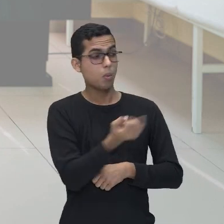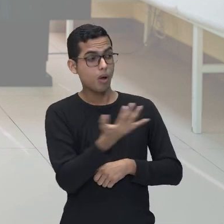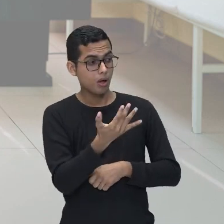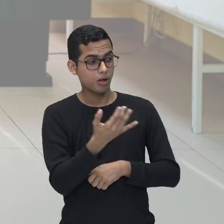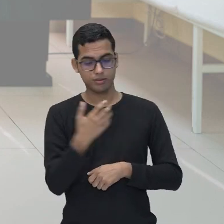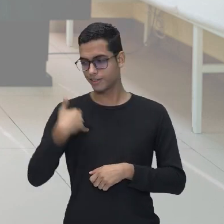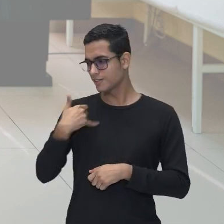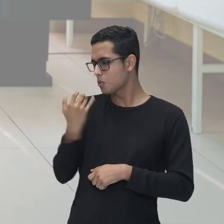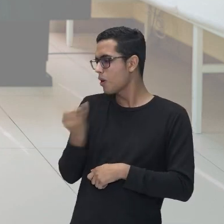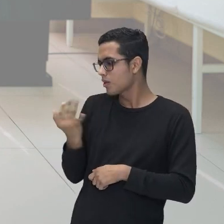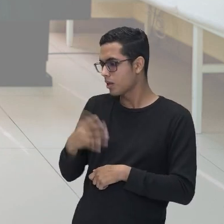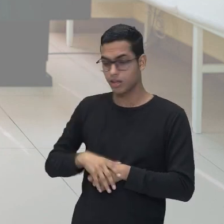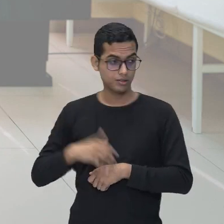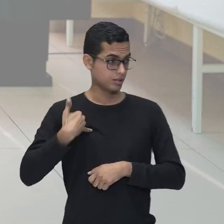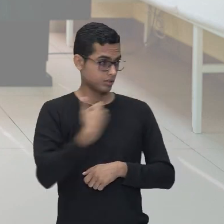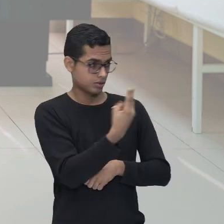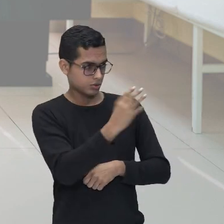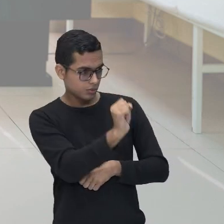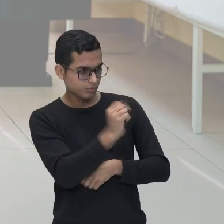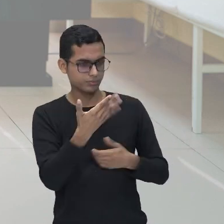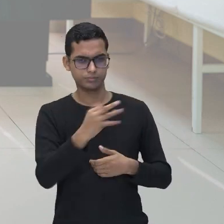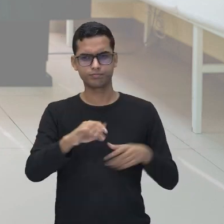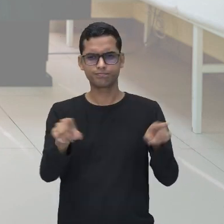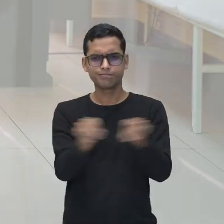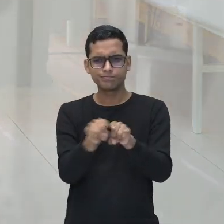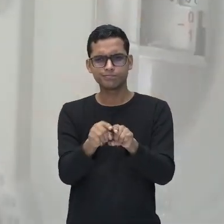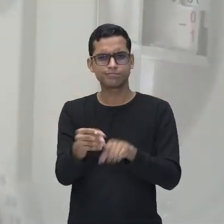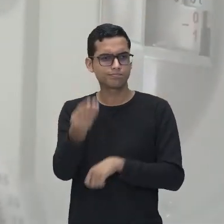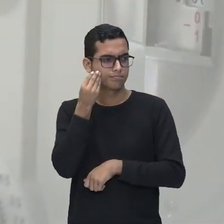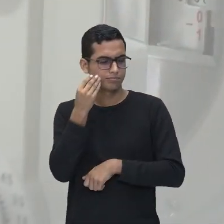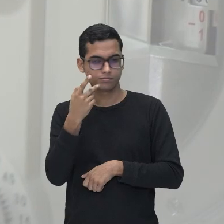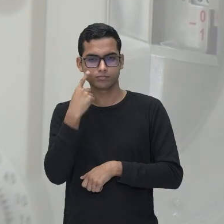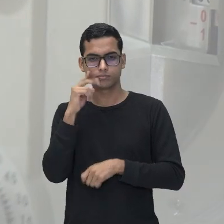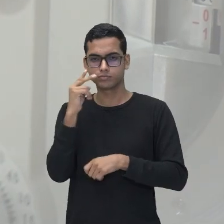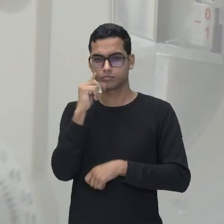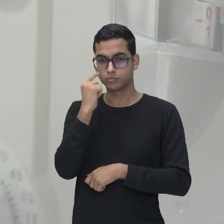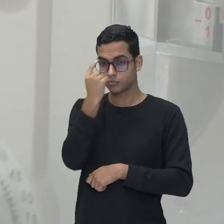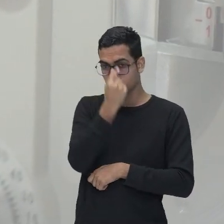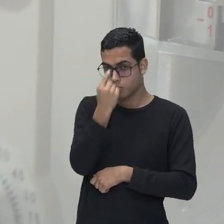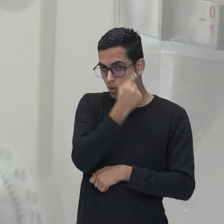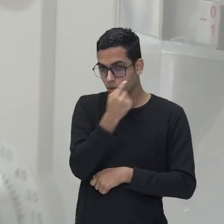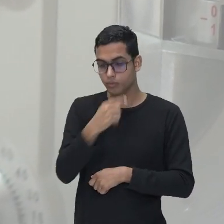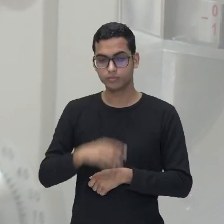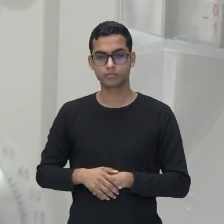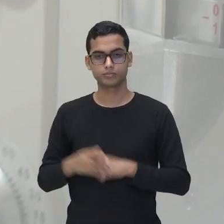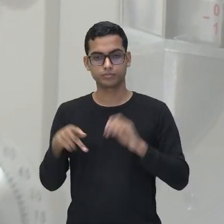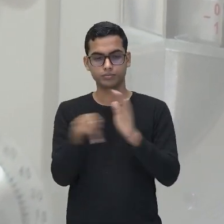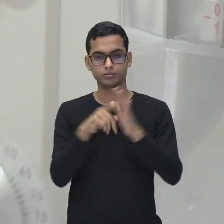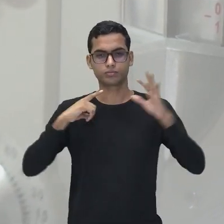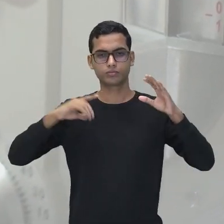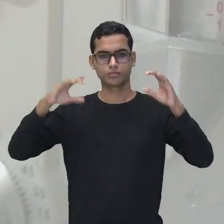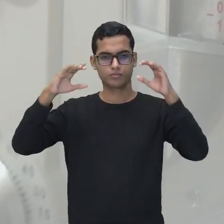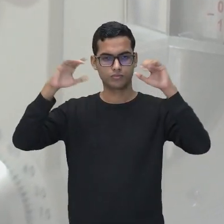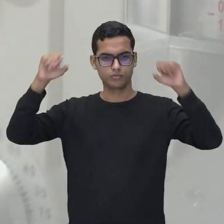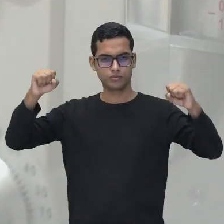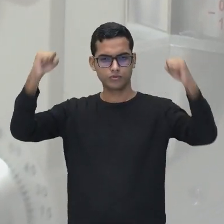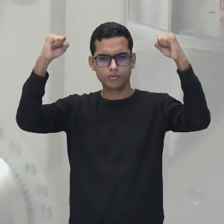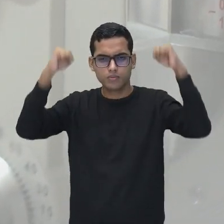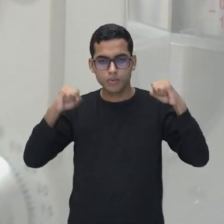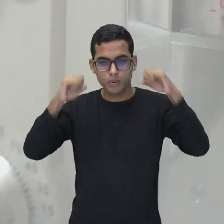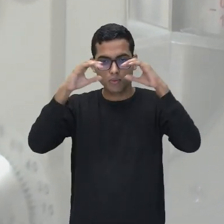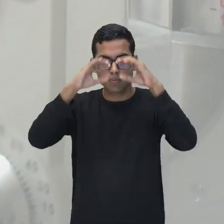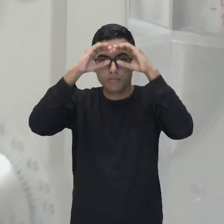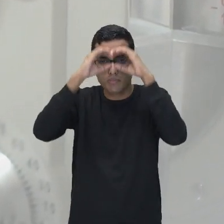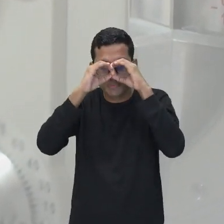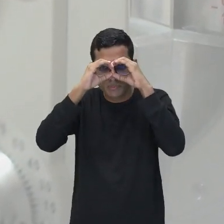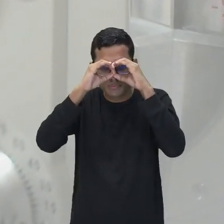38. Bom, vamos lá observar esses olhos. O médico subiu e baixou o sistema binocular do seu